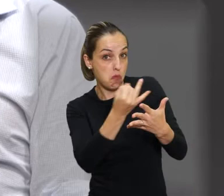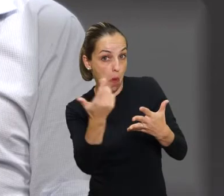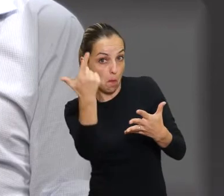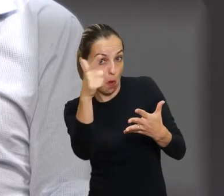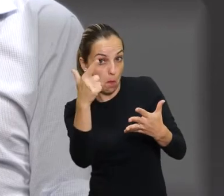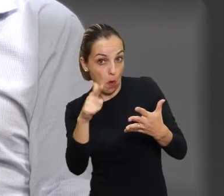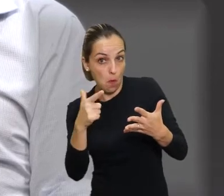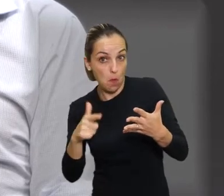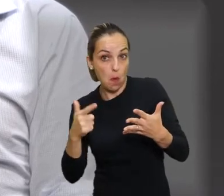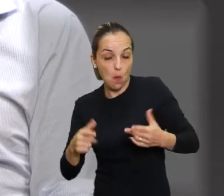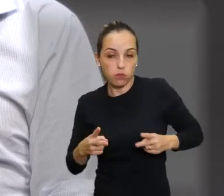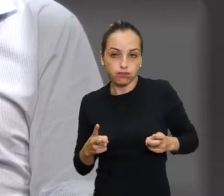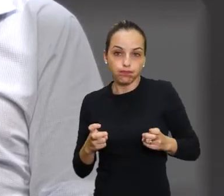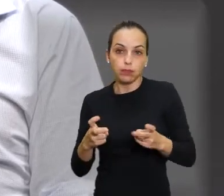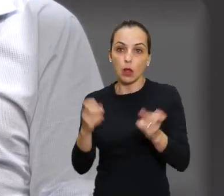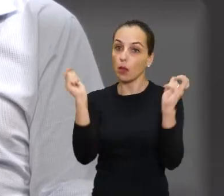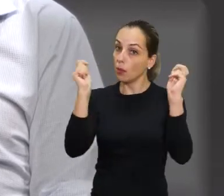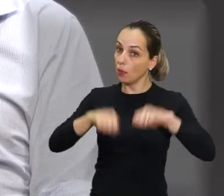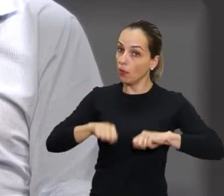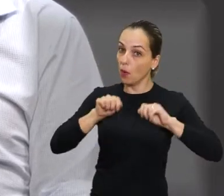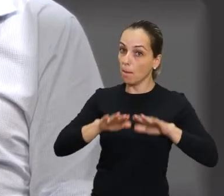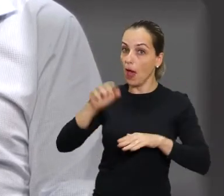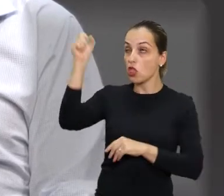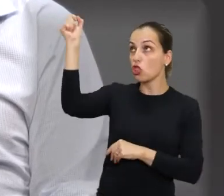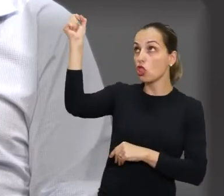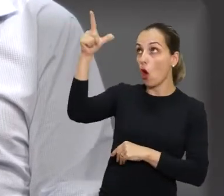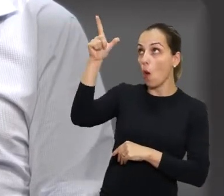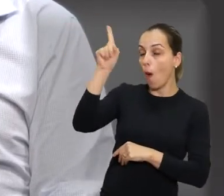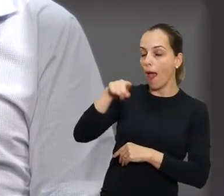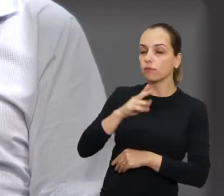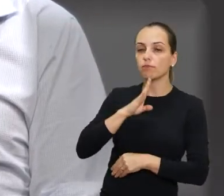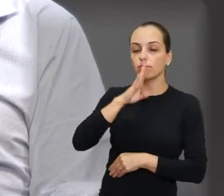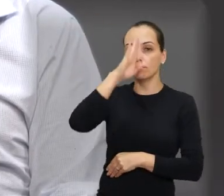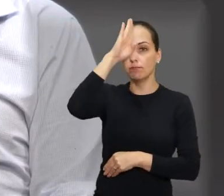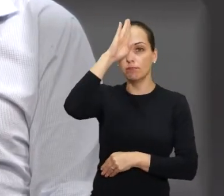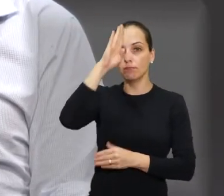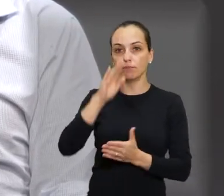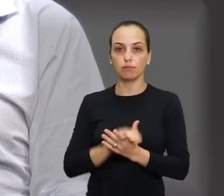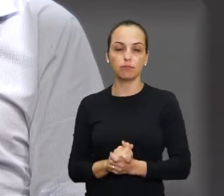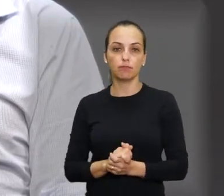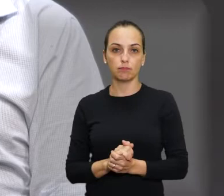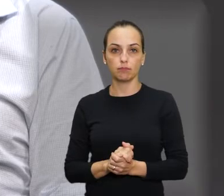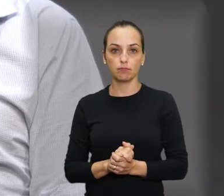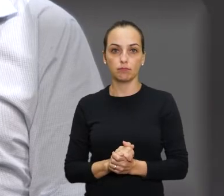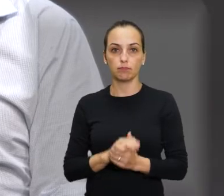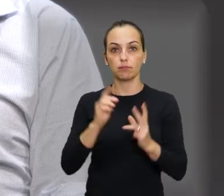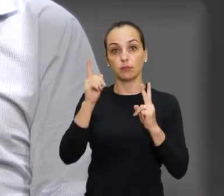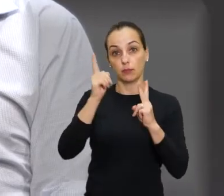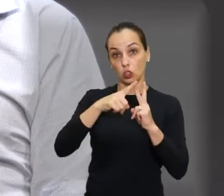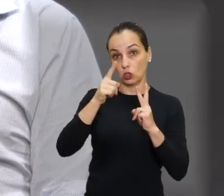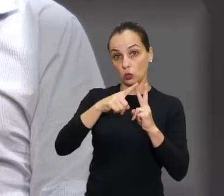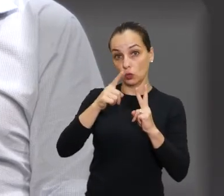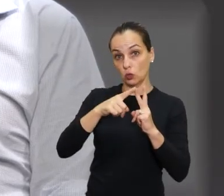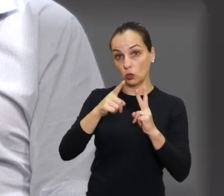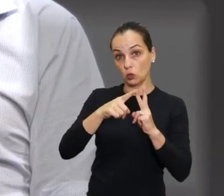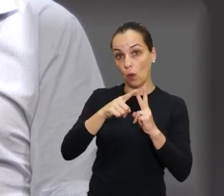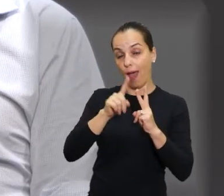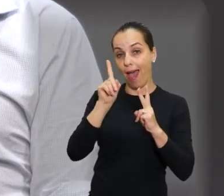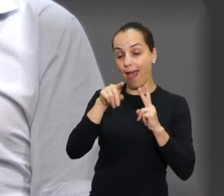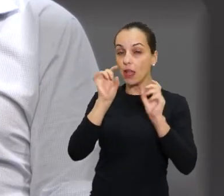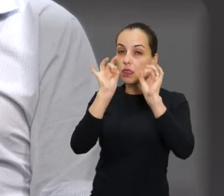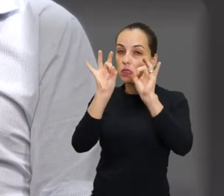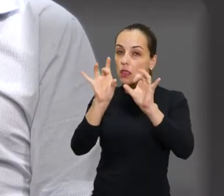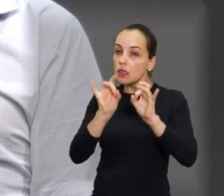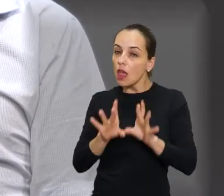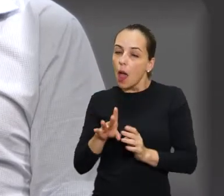Existem outros agentes carcinogênicos mais raros, mas sem dúvida nenhuma o sol é o fator principal. O melanoma já